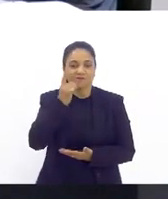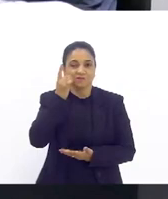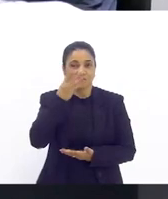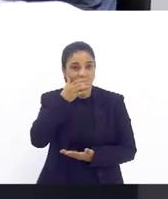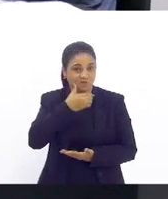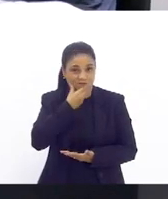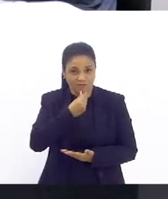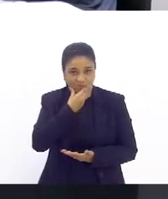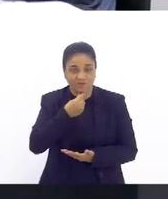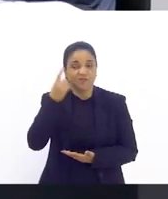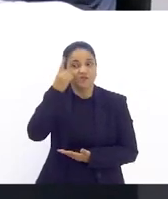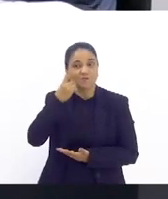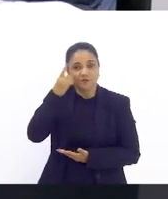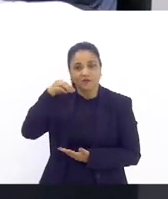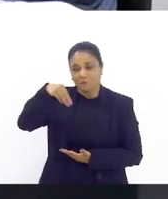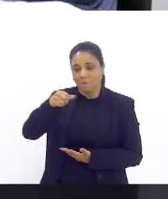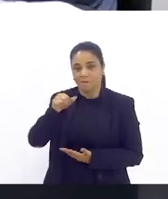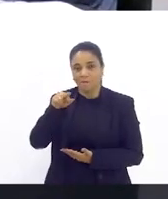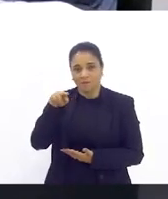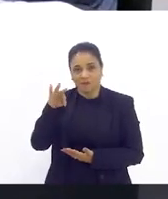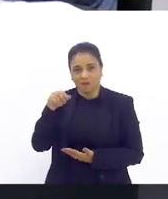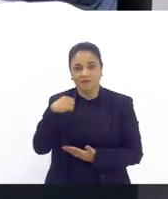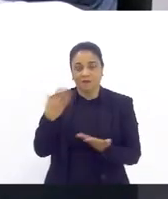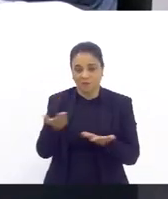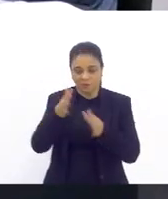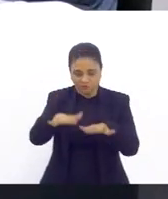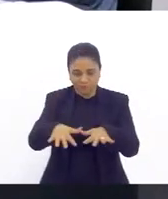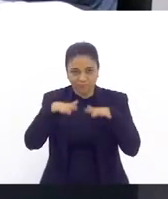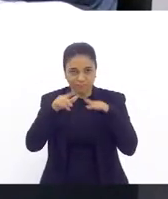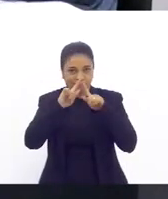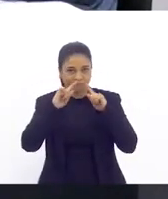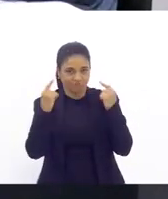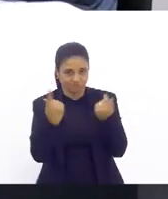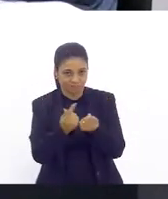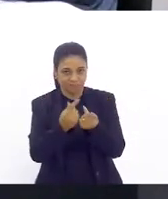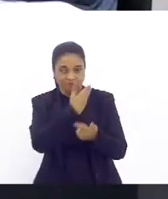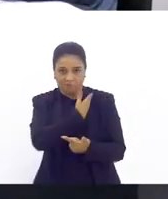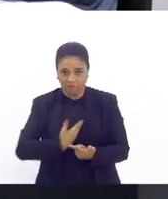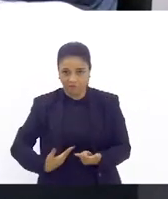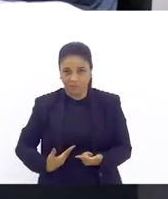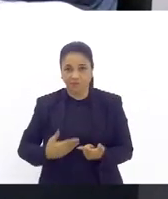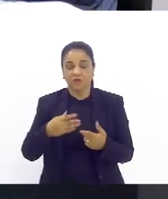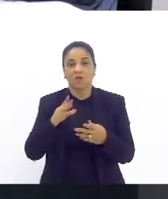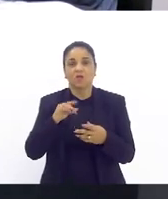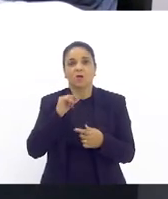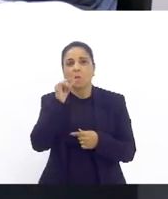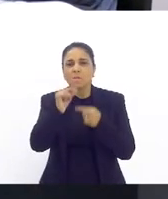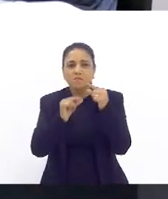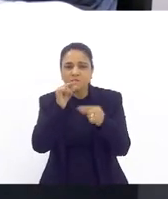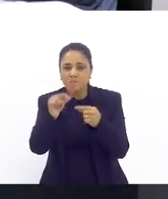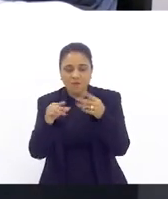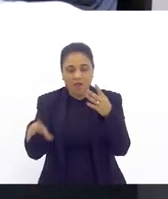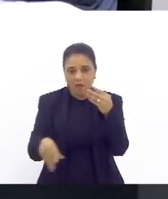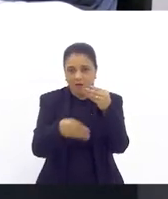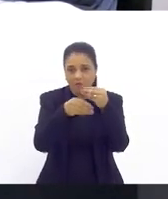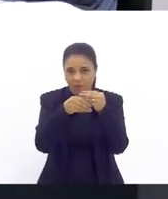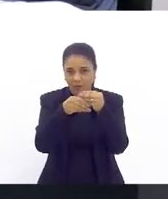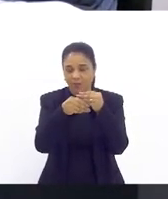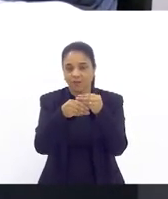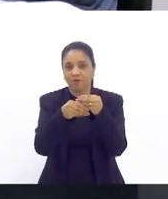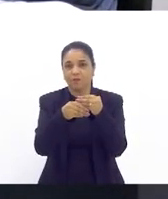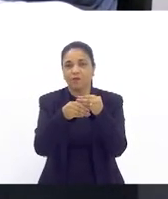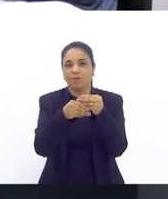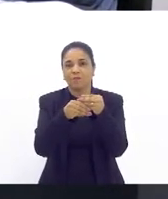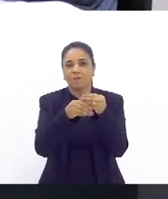Rocha E aí saldo todos os presentes aqui nessa audiência pública eu tenho umas pequenas contribuições e talvez contextualizar a questão